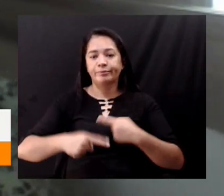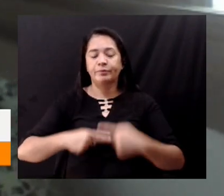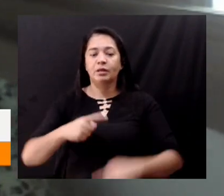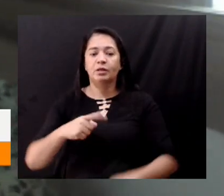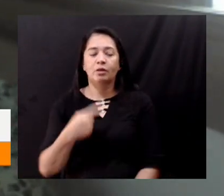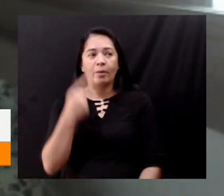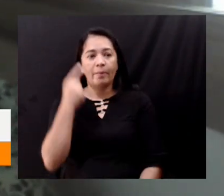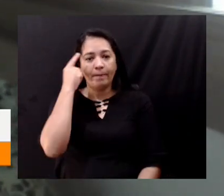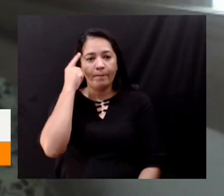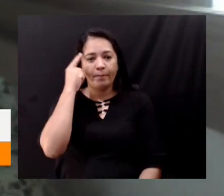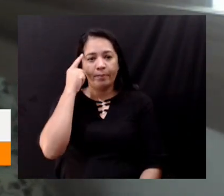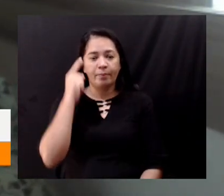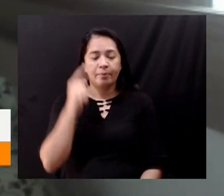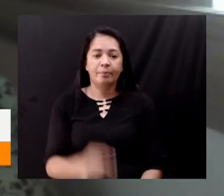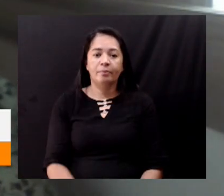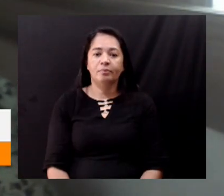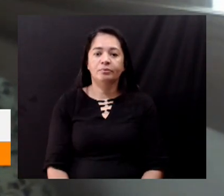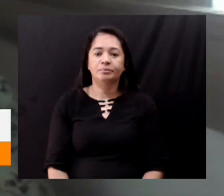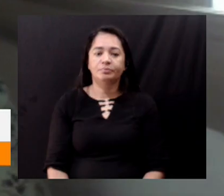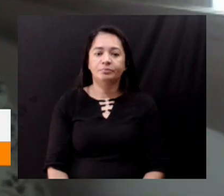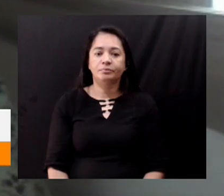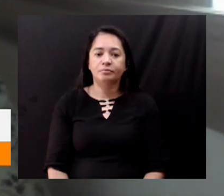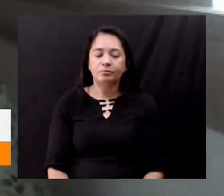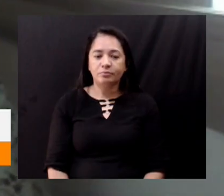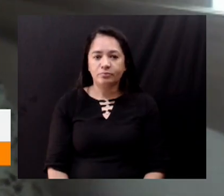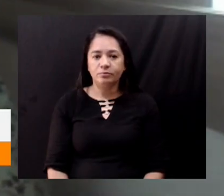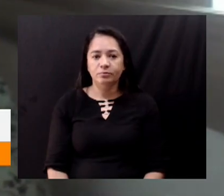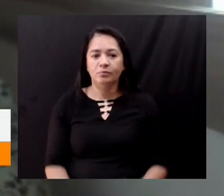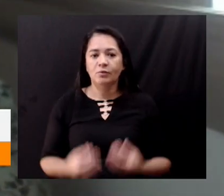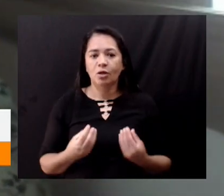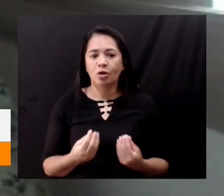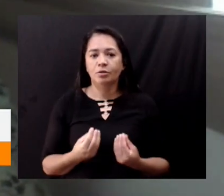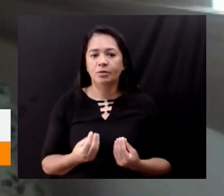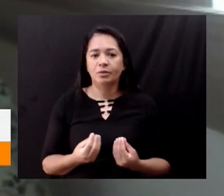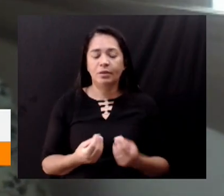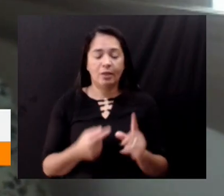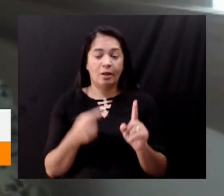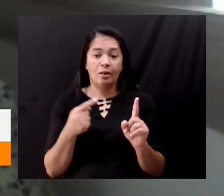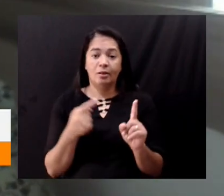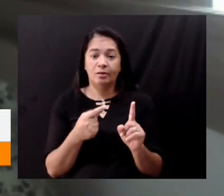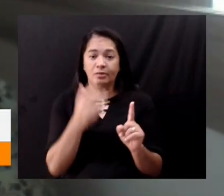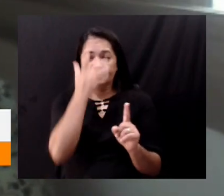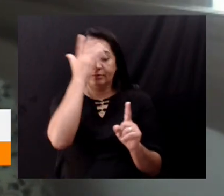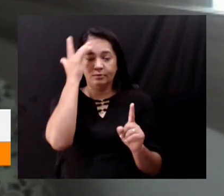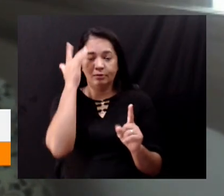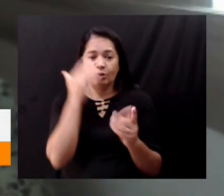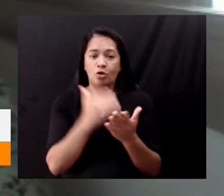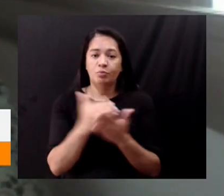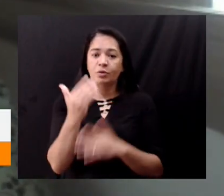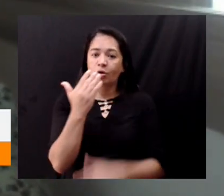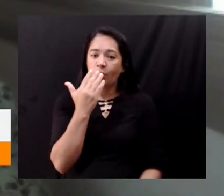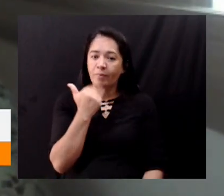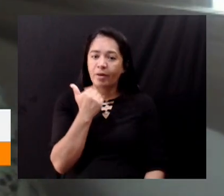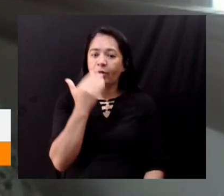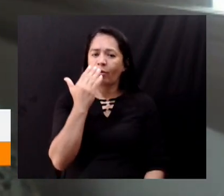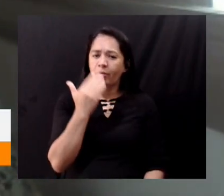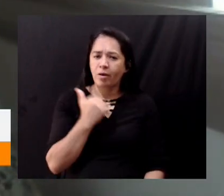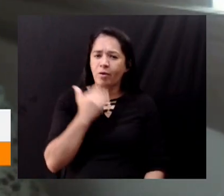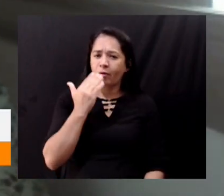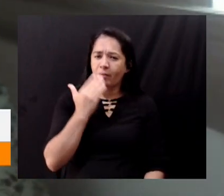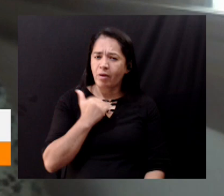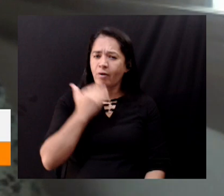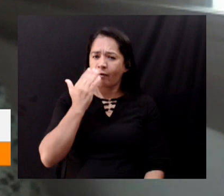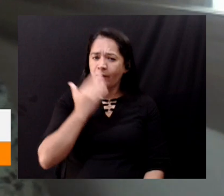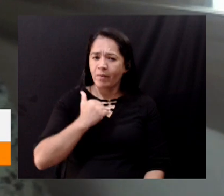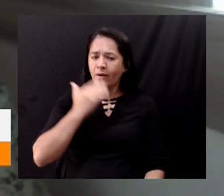cíclico? Vamos pensar, a pessoa começou a comer muito mais do que ela deveria, né, uma qualidade